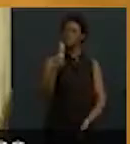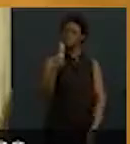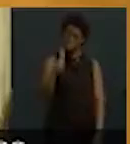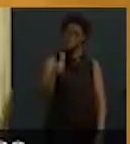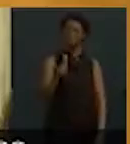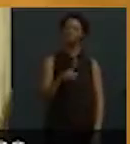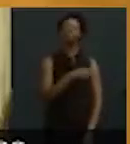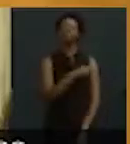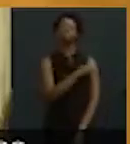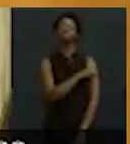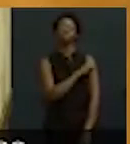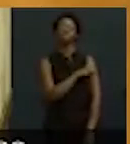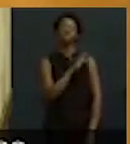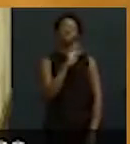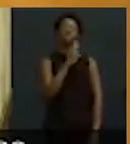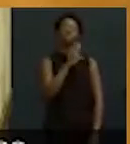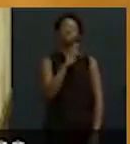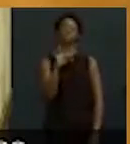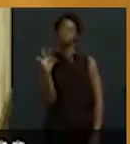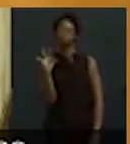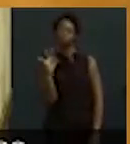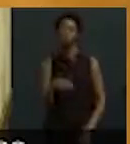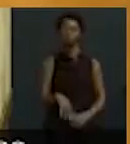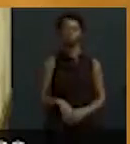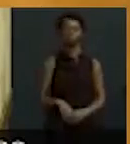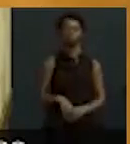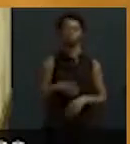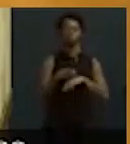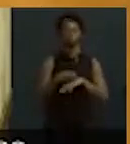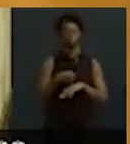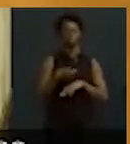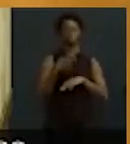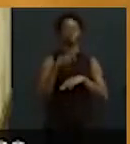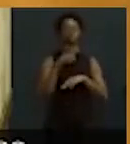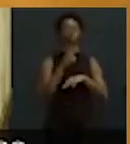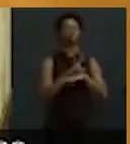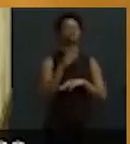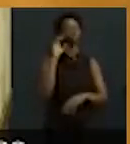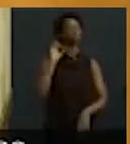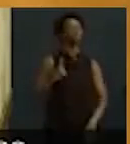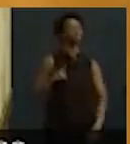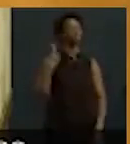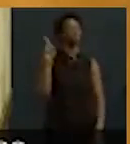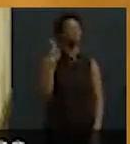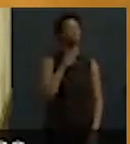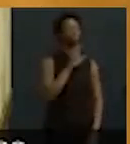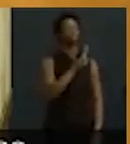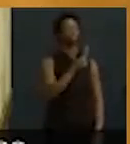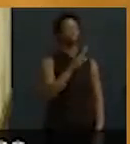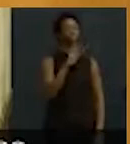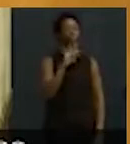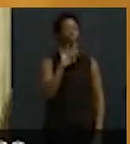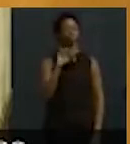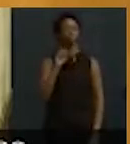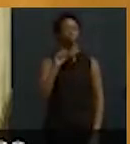UF, doutor em Direito pela Universidade Federal de Santa Catarina, o nosso homenageado